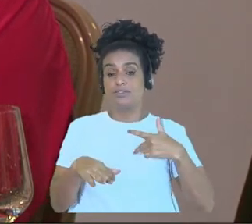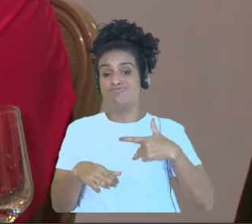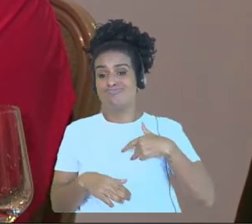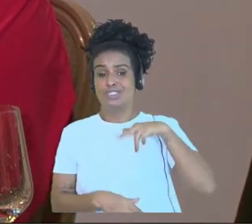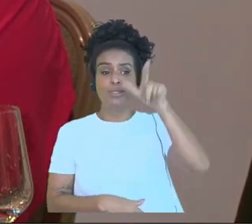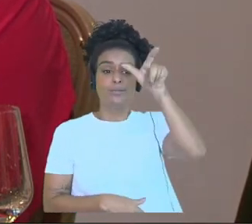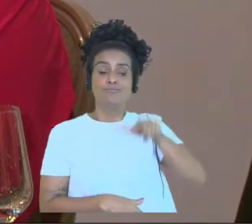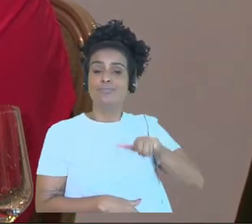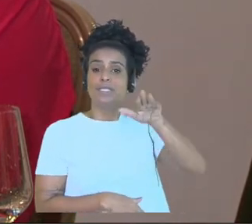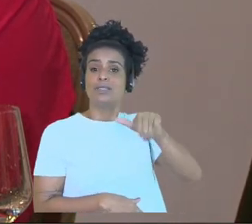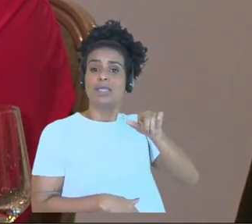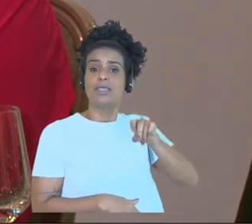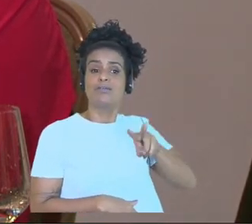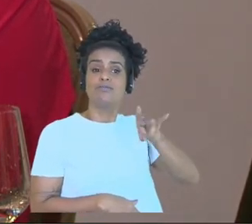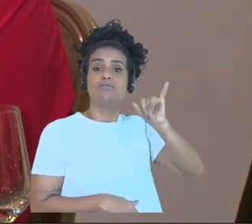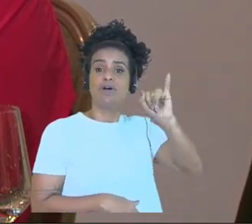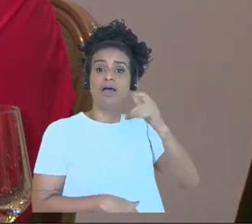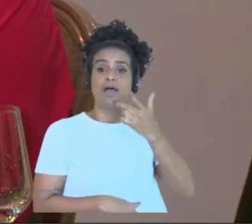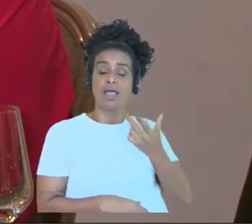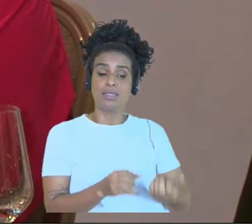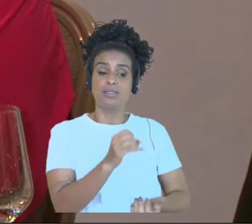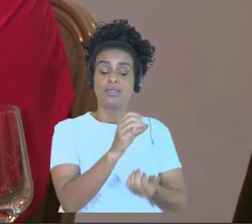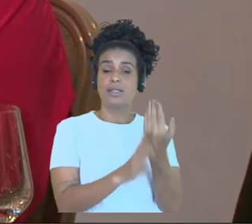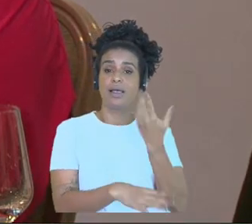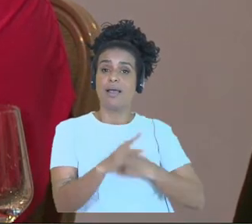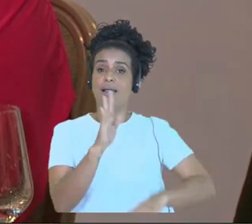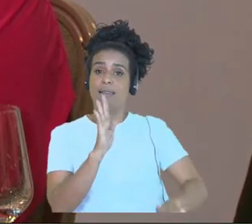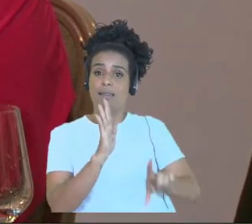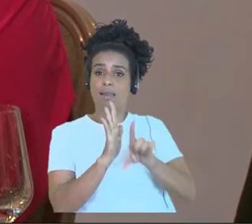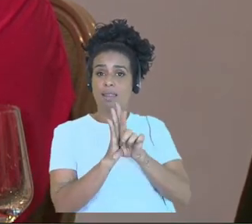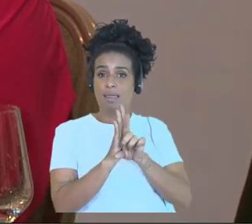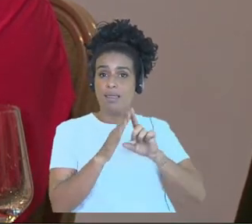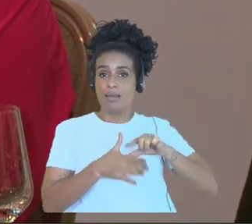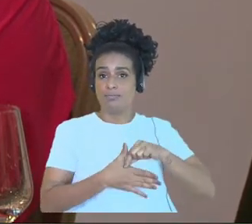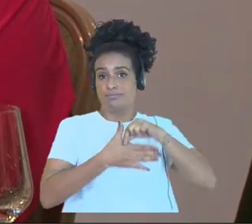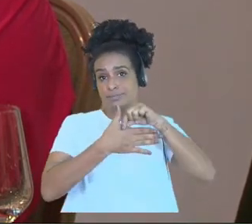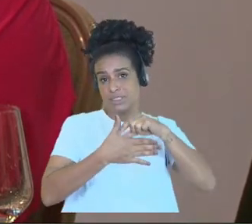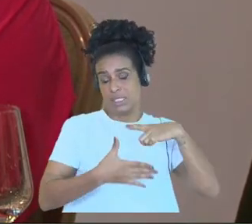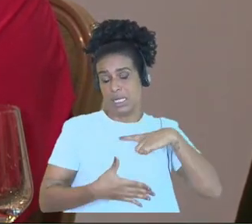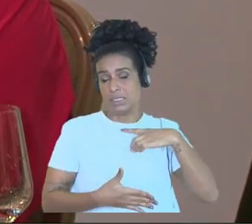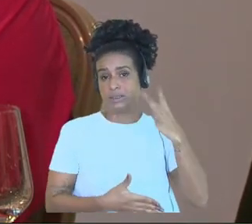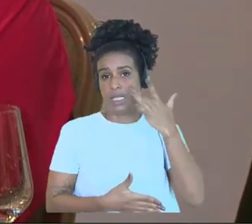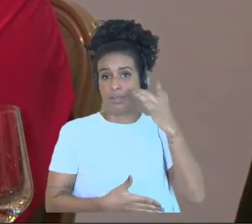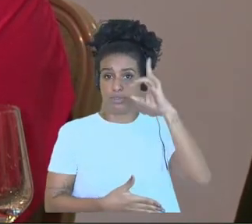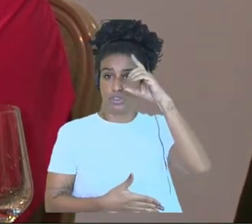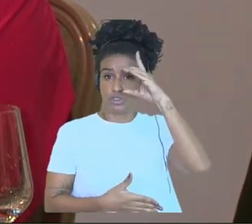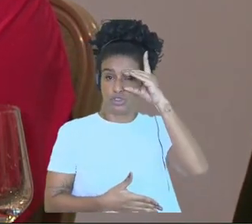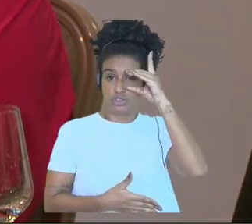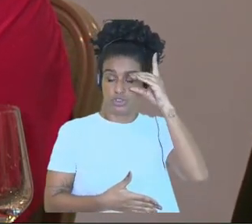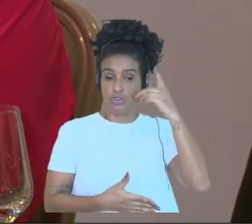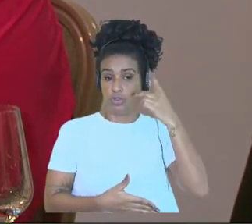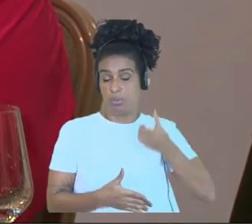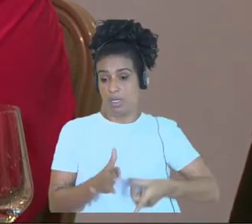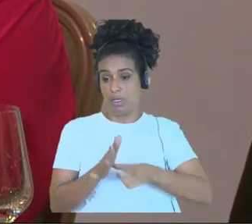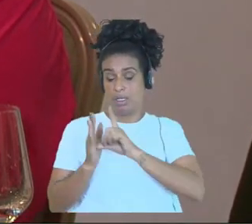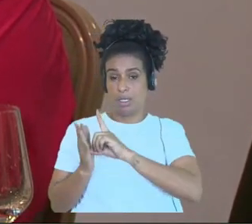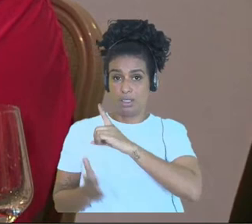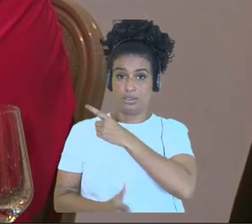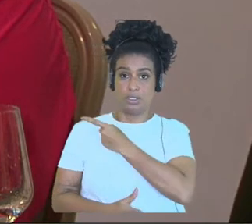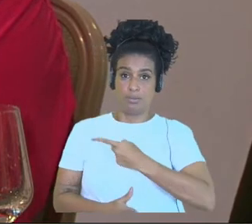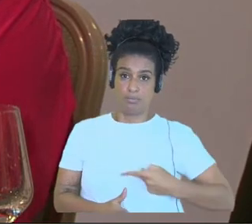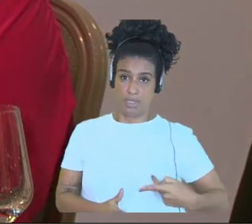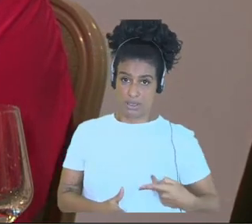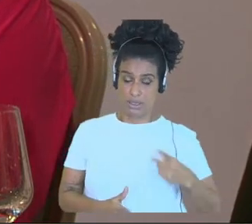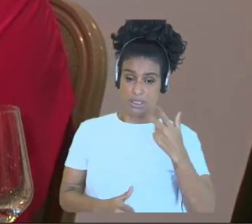do Legislativo. É isso que a gente está em dúvida. Né? Até Dilma Rousseff a gente tinha o presidente que agendava e o legislativo